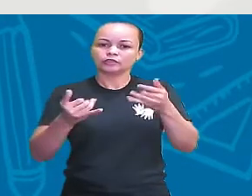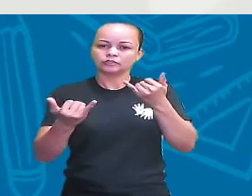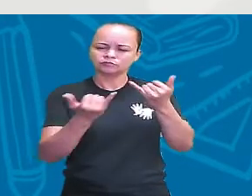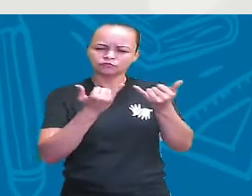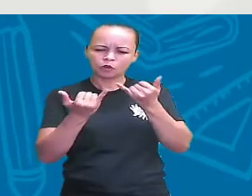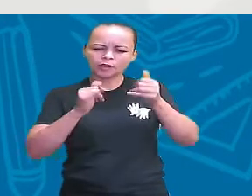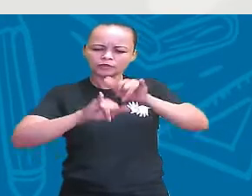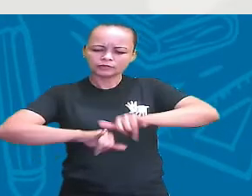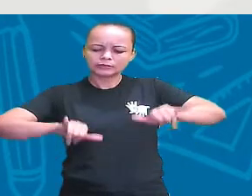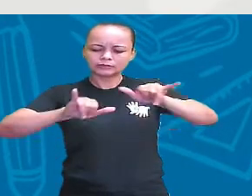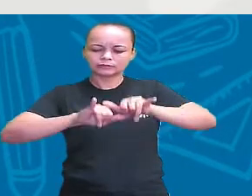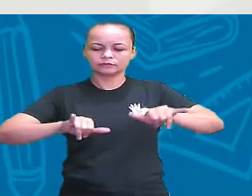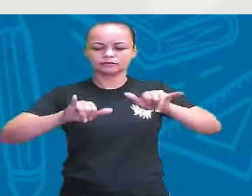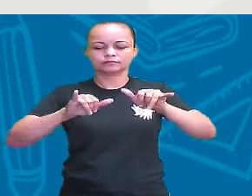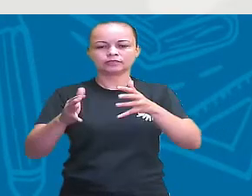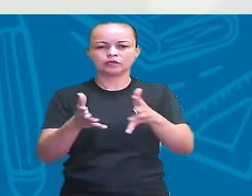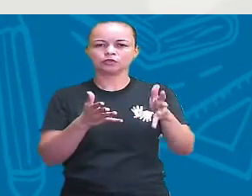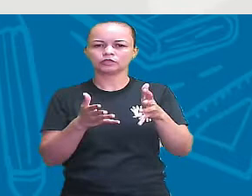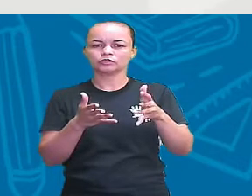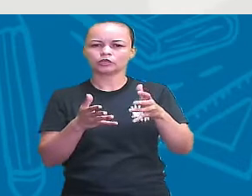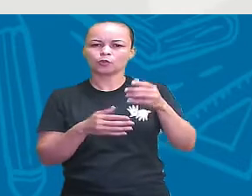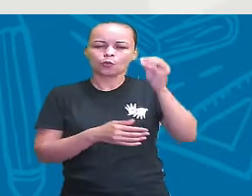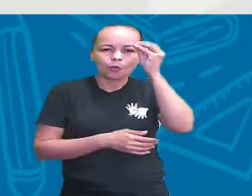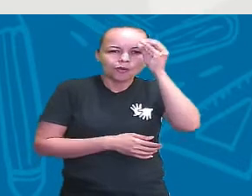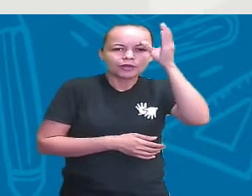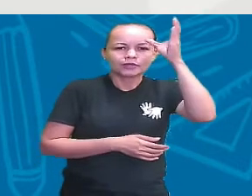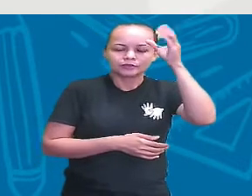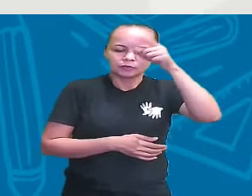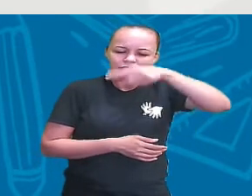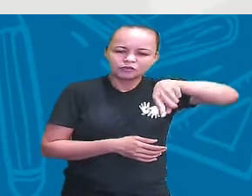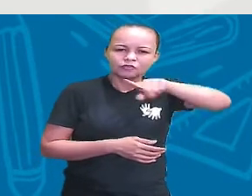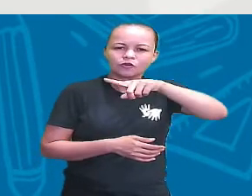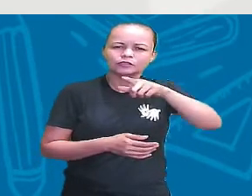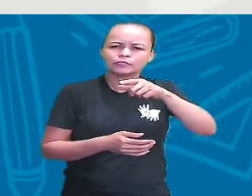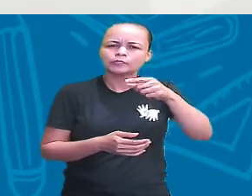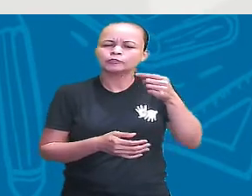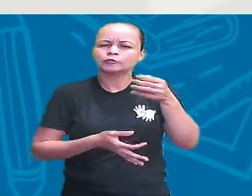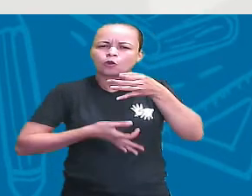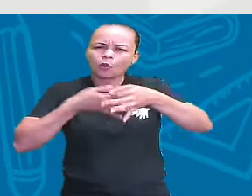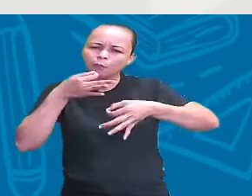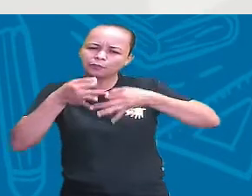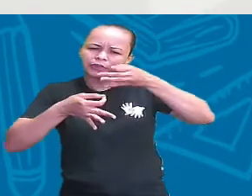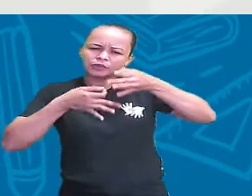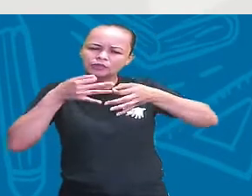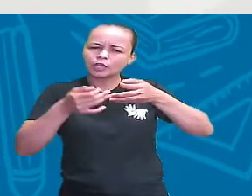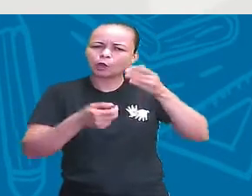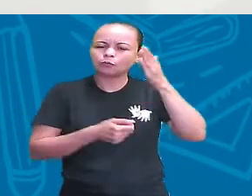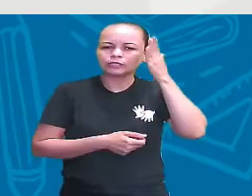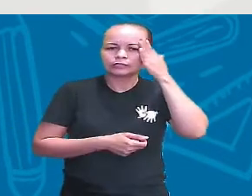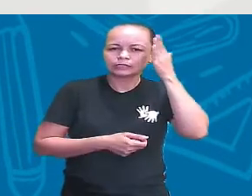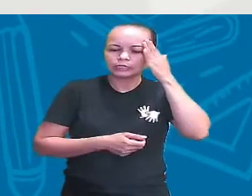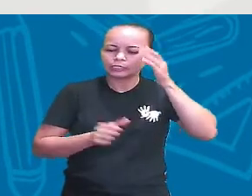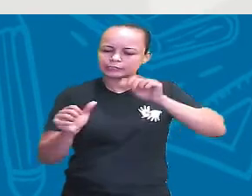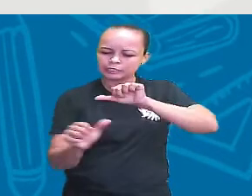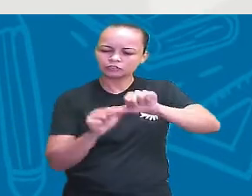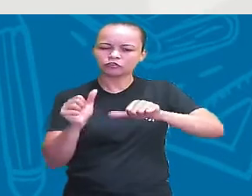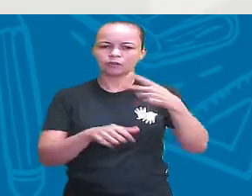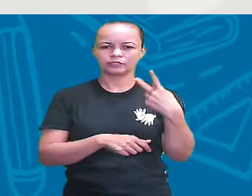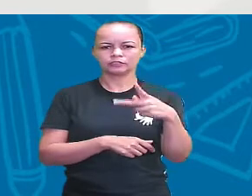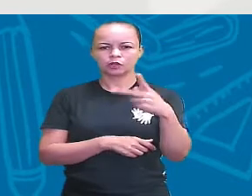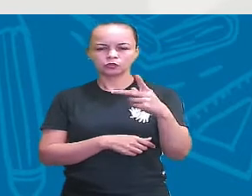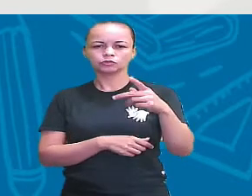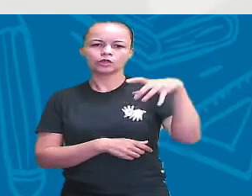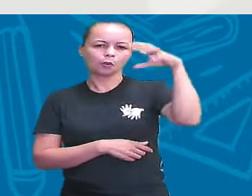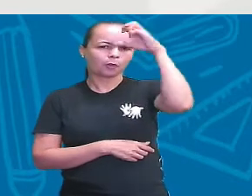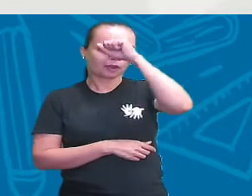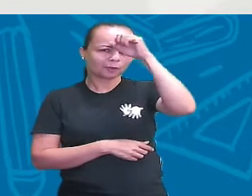você conhecimento para justamente você ser um agente de questionamento e de transformação do teu saber. E